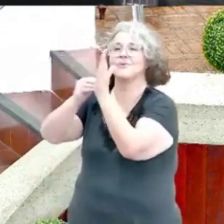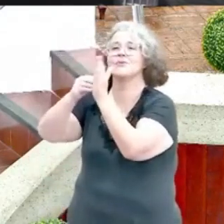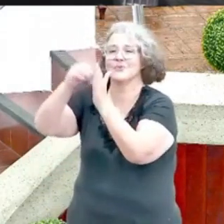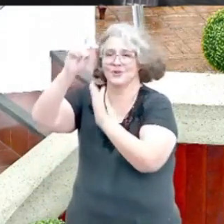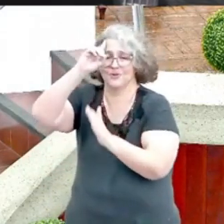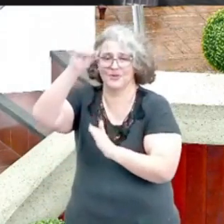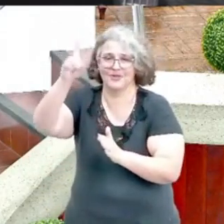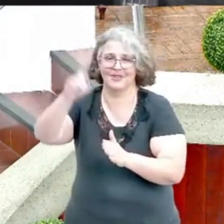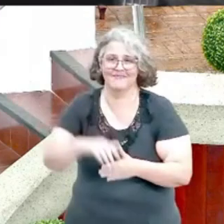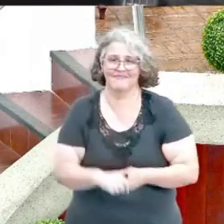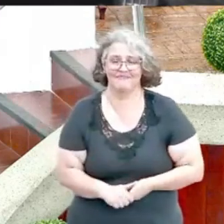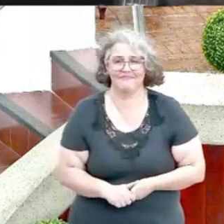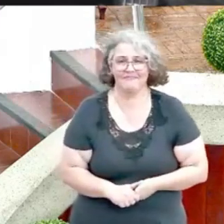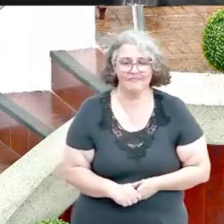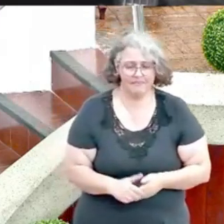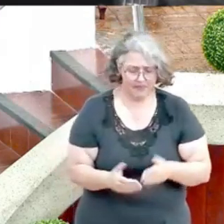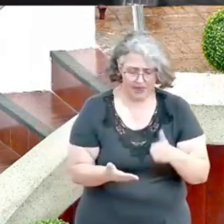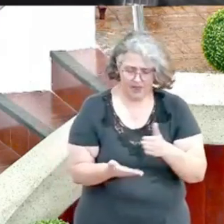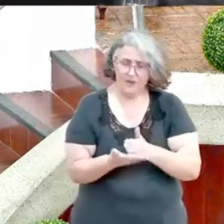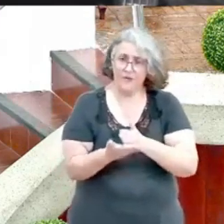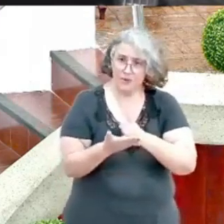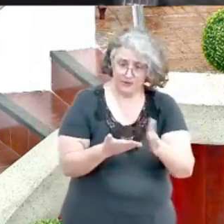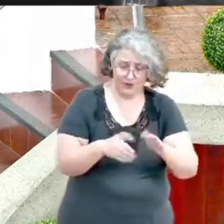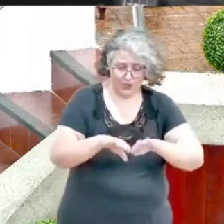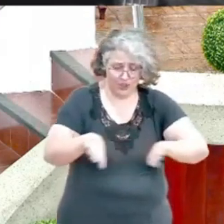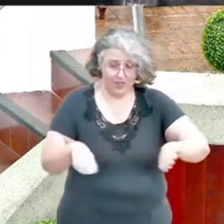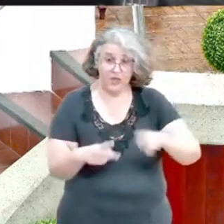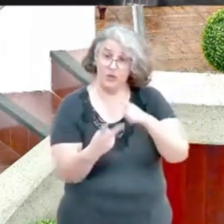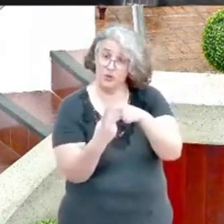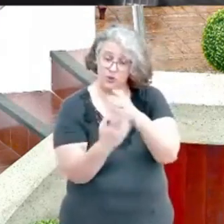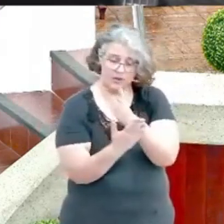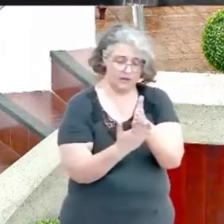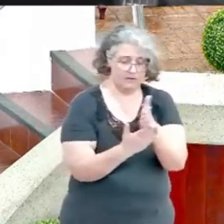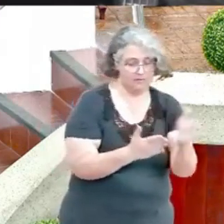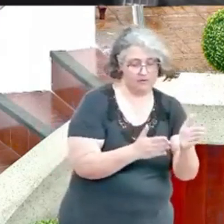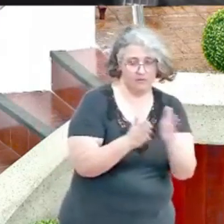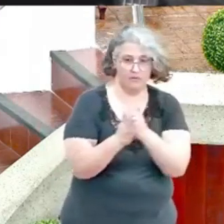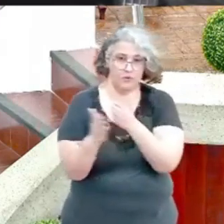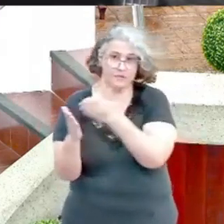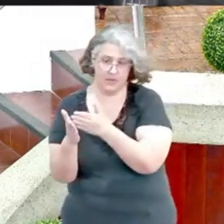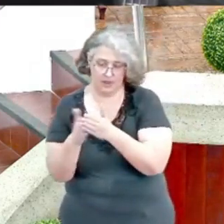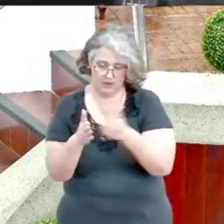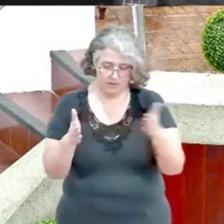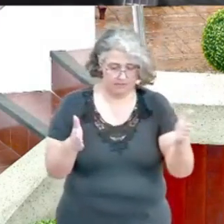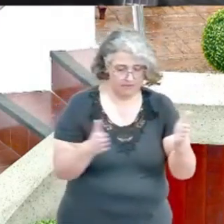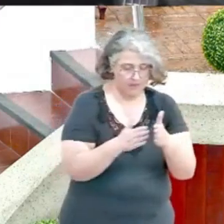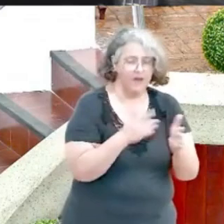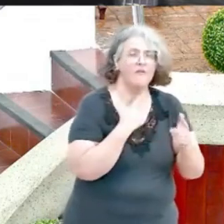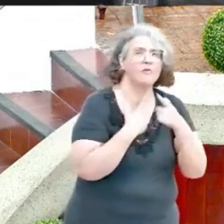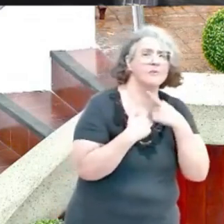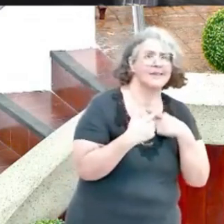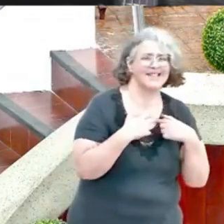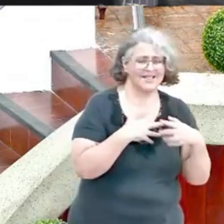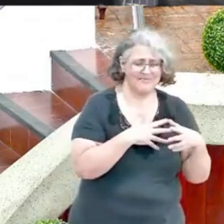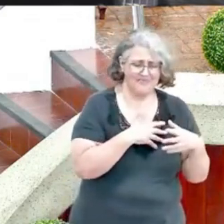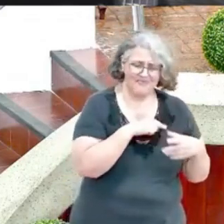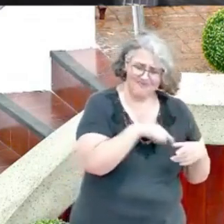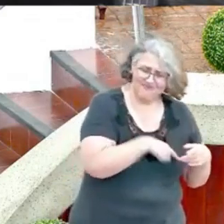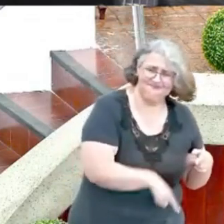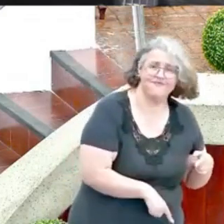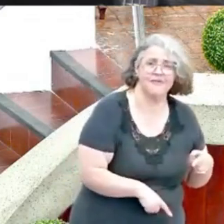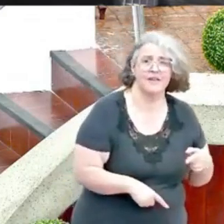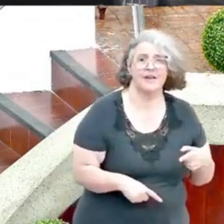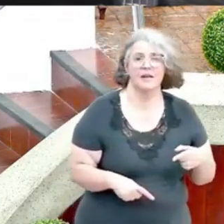dividiremos esta ideia em dois momentos. Vamos em primeiro falar deste desejo intenso do apóstolo Paulo, e depois falar